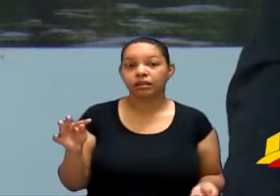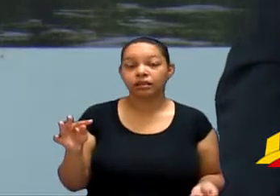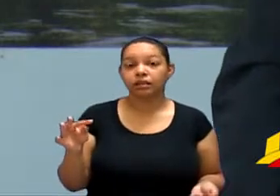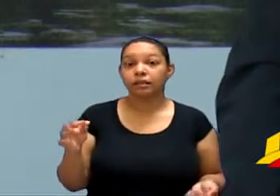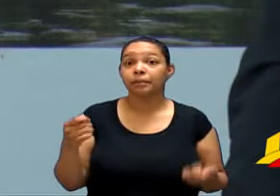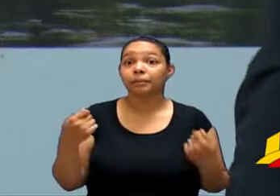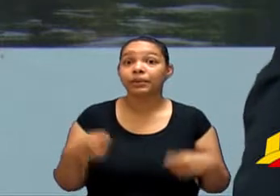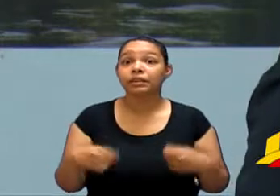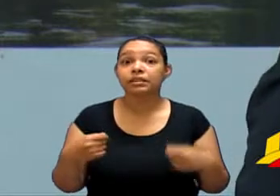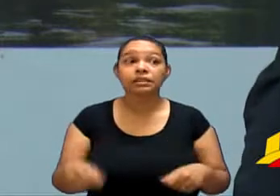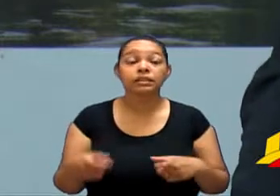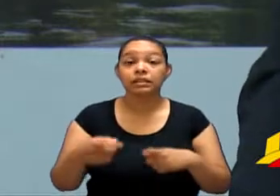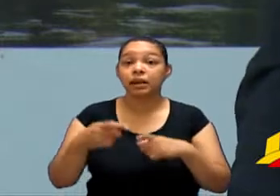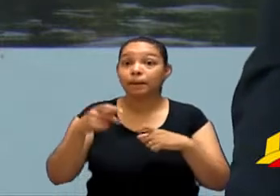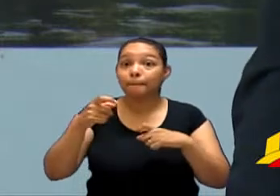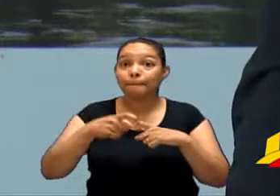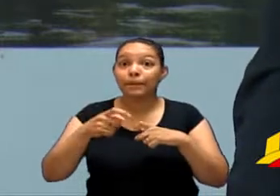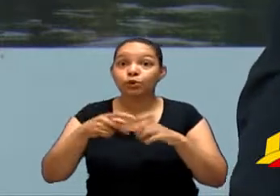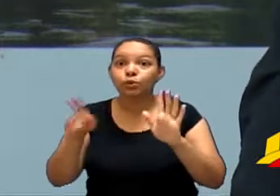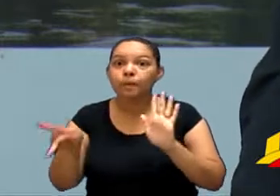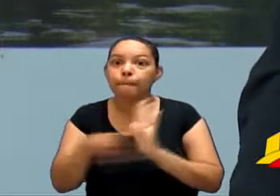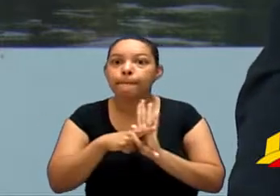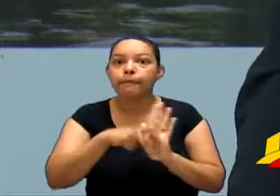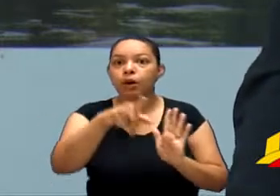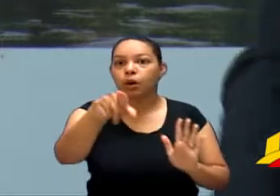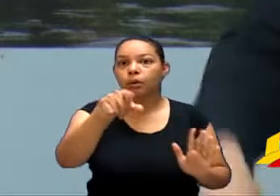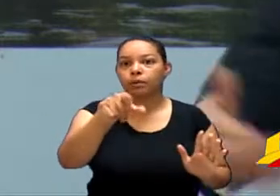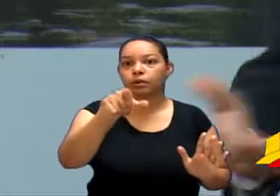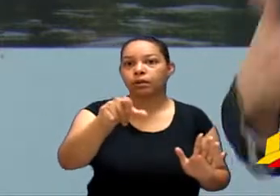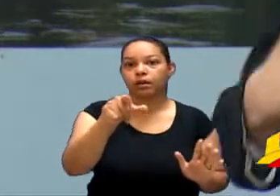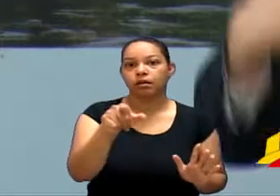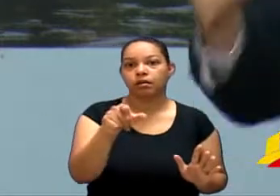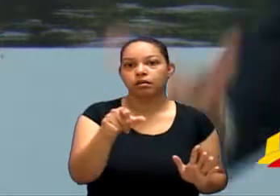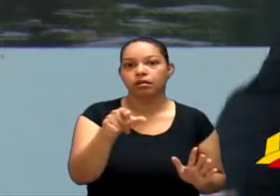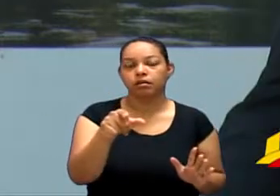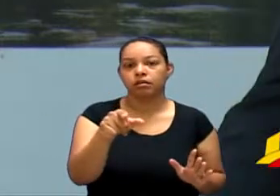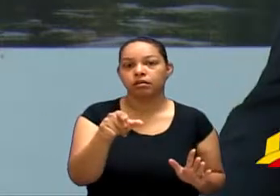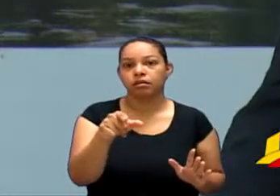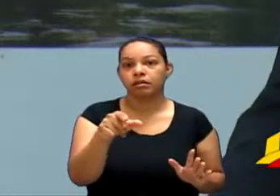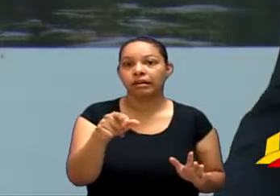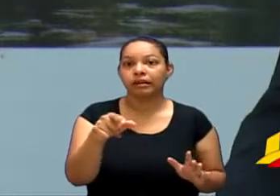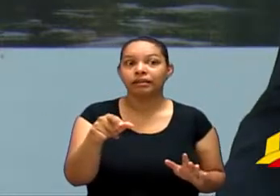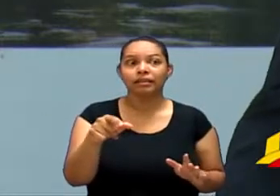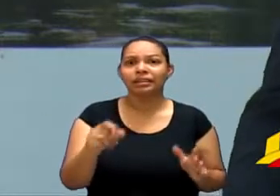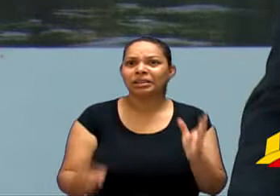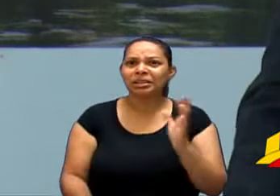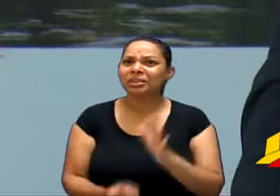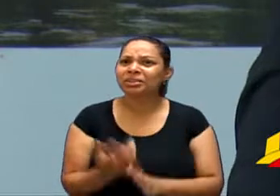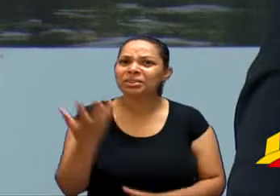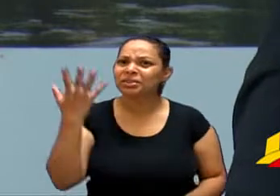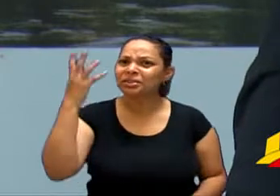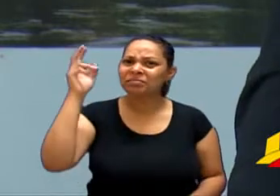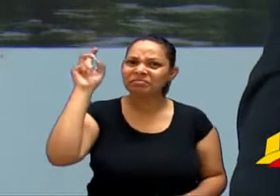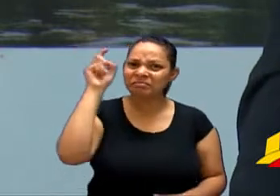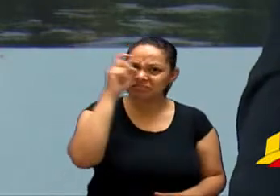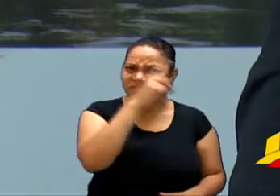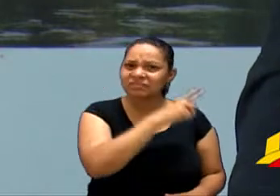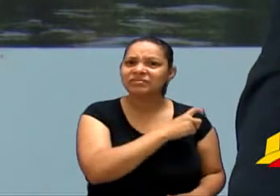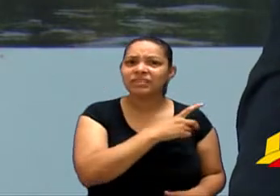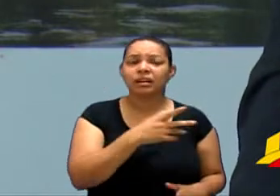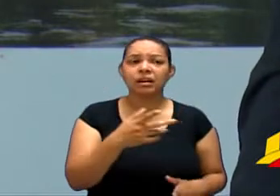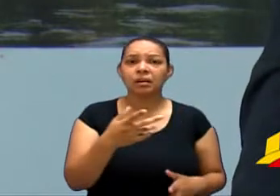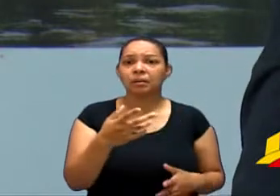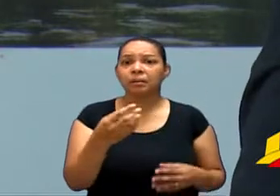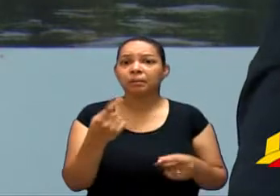médico endocrinologista que já tem pouco Então já não tem então cria-se uma dificuldade para não se prestar o serviço